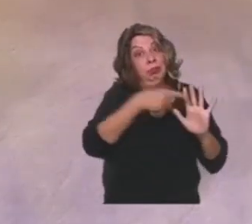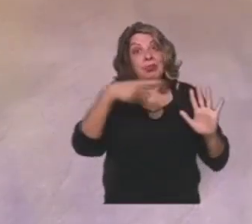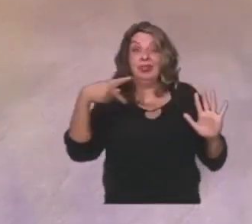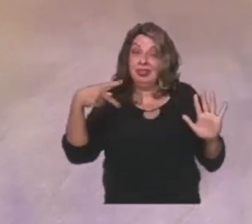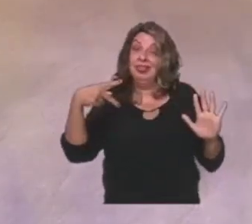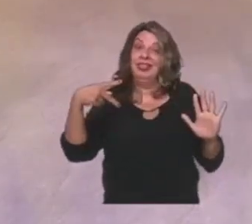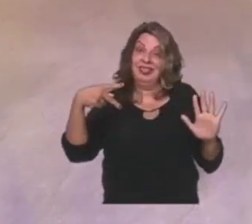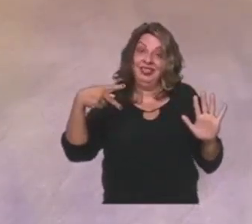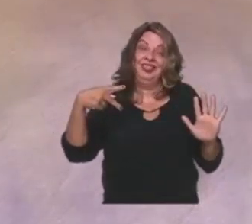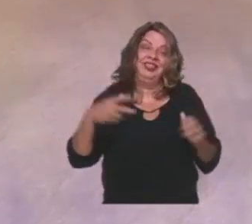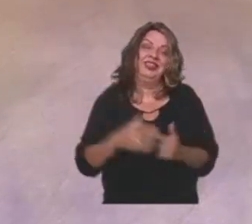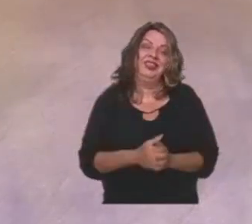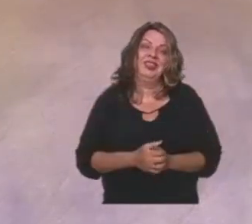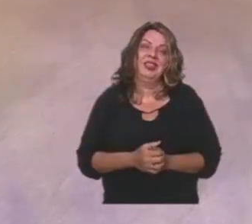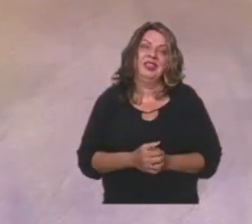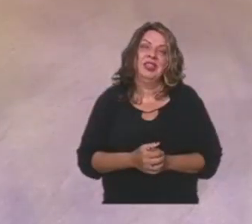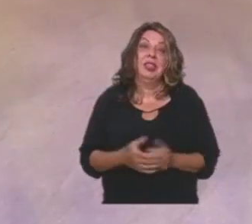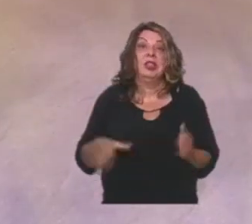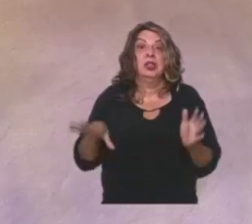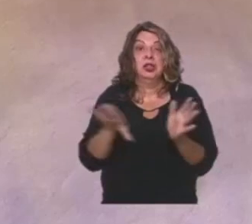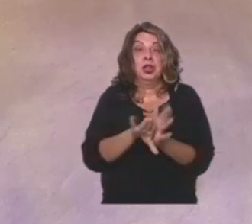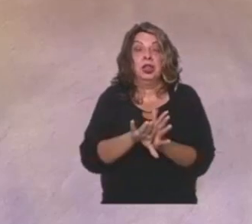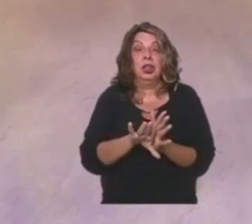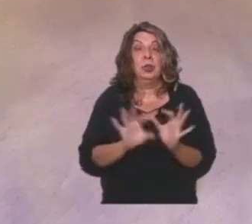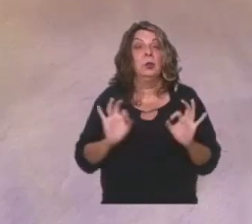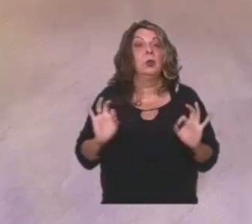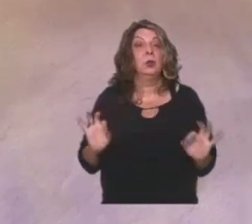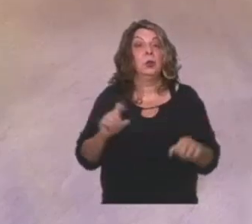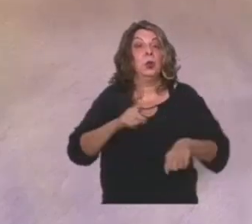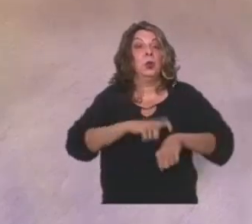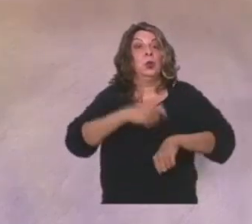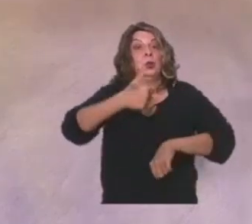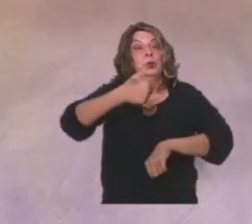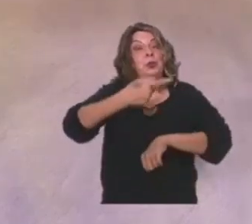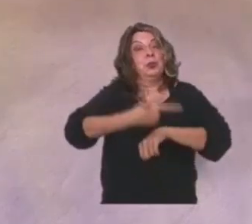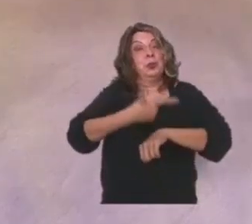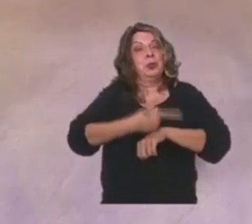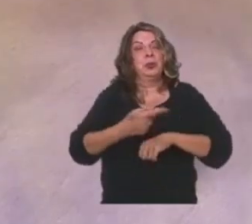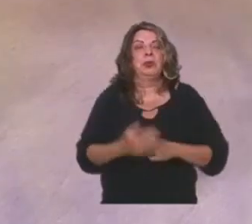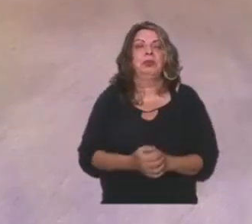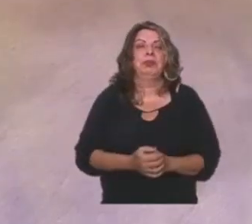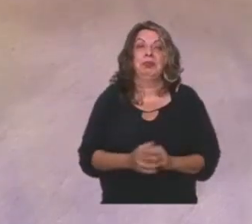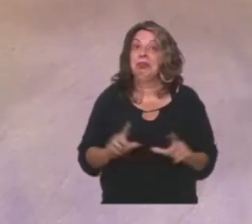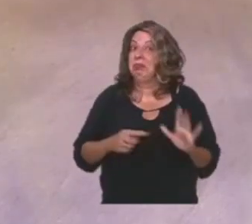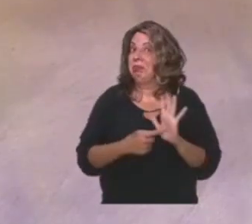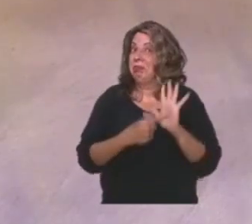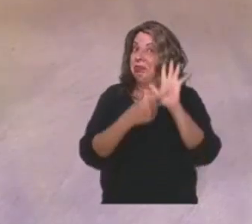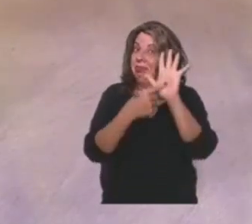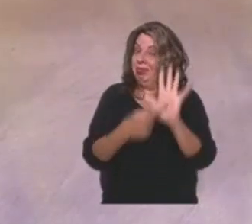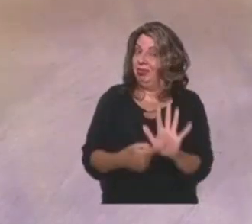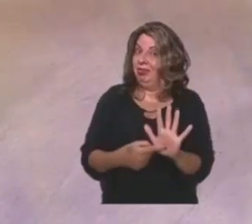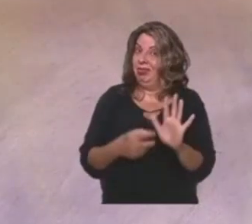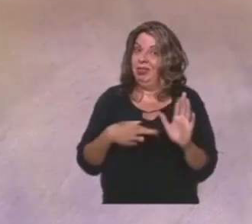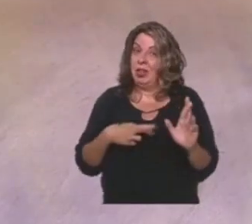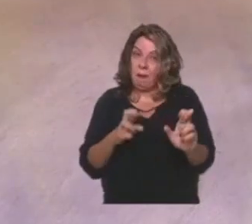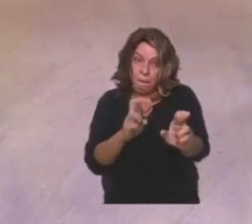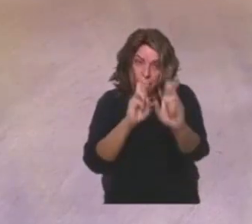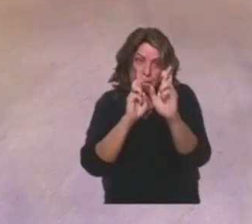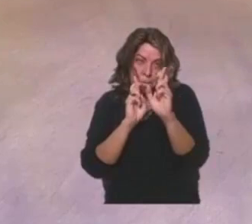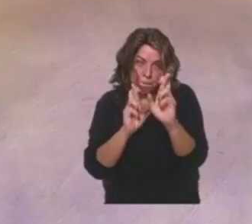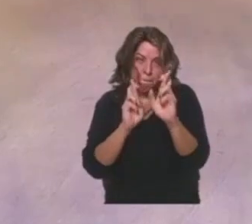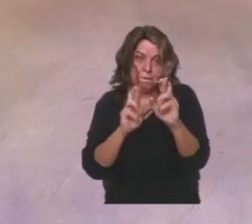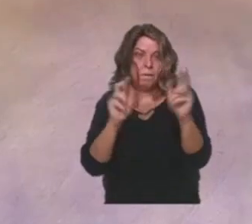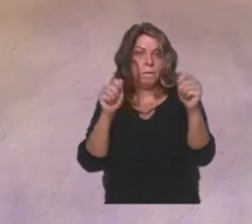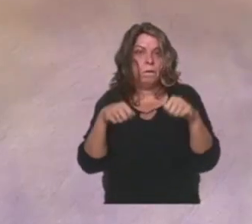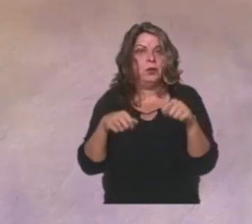também a tecnologia, porque tá chegando a hora. É a hora do nosso primeiro prêmio, então. Roda a vinheta, é hora de torcer na sua casa. O contemplado